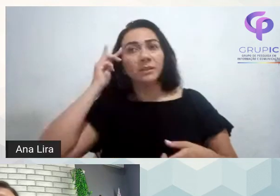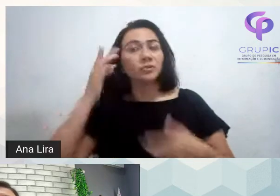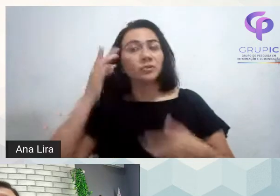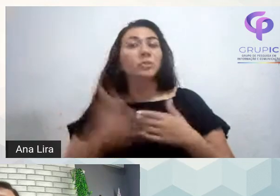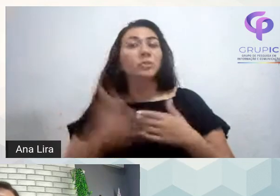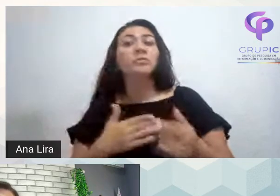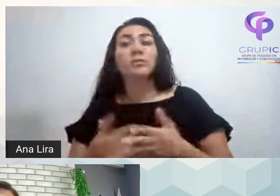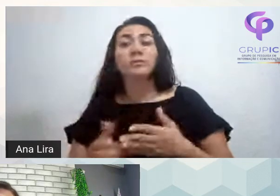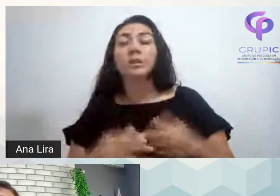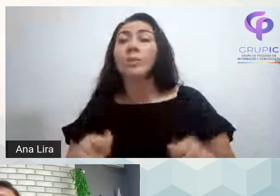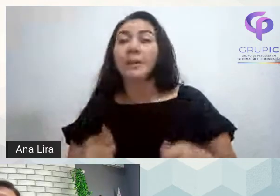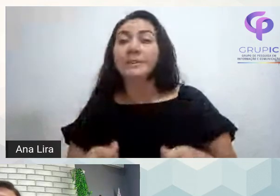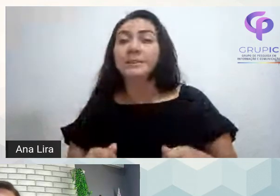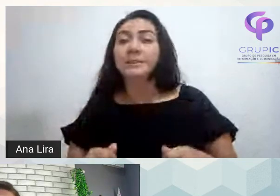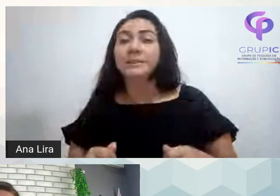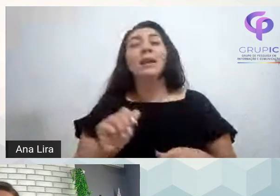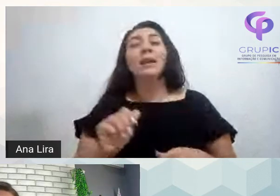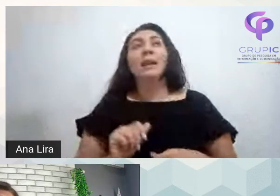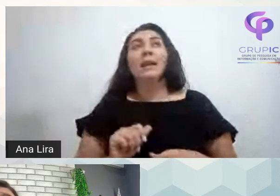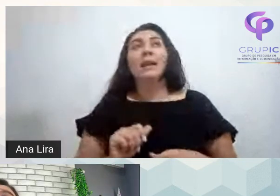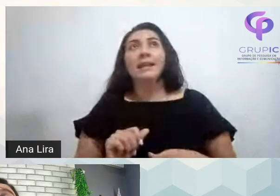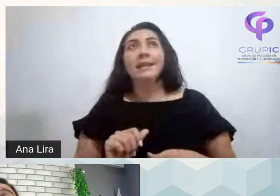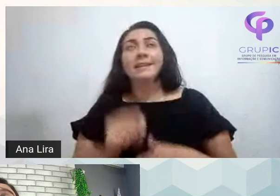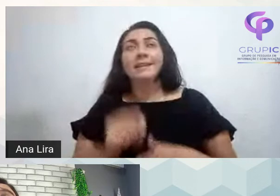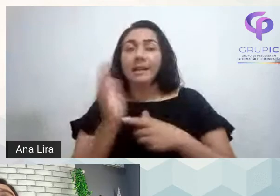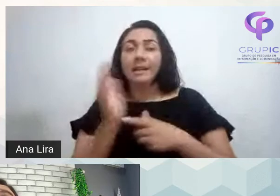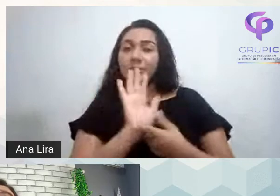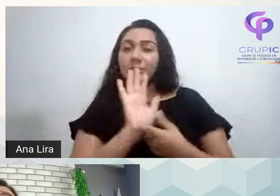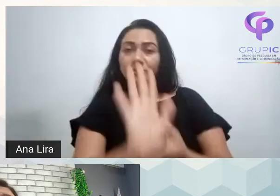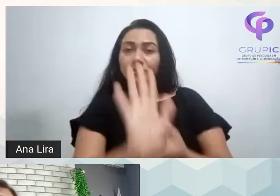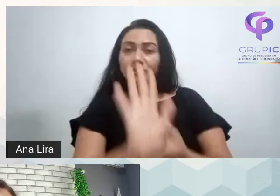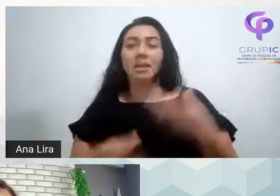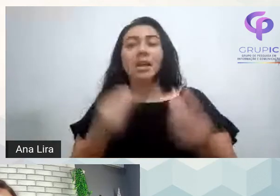obtenha a satisfação informacional que